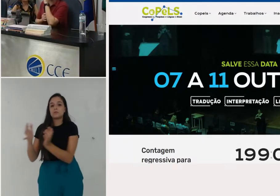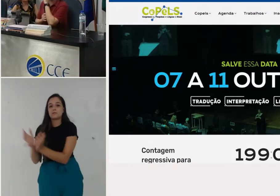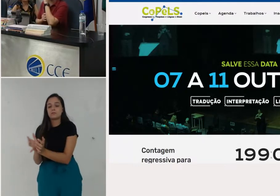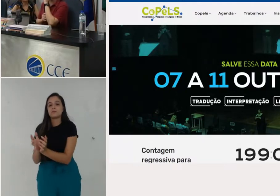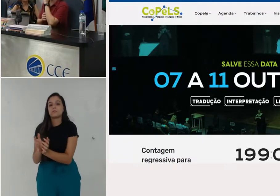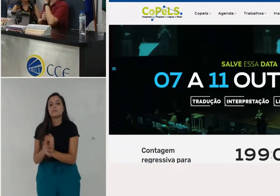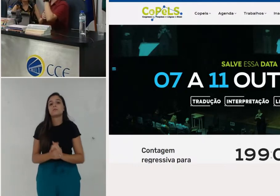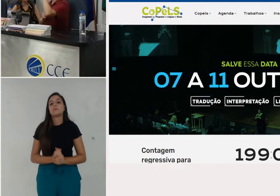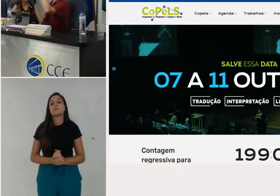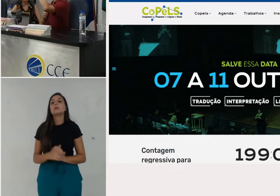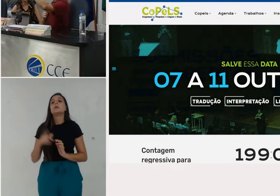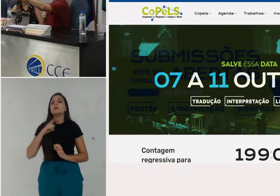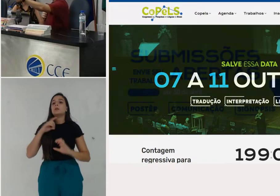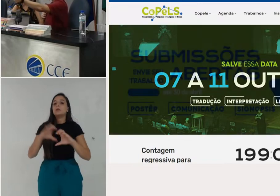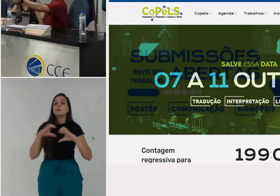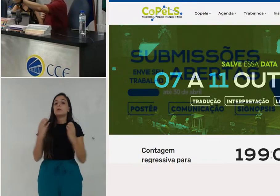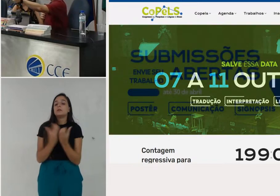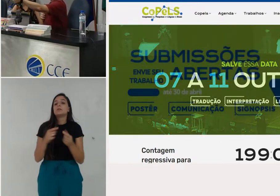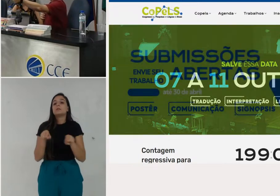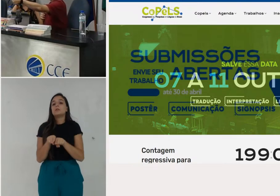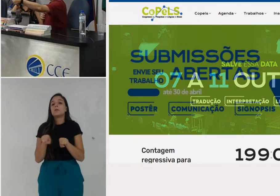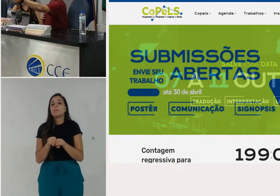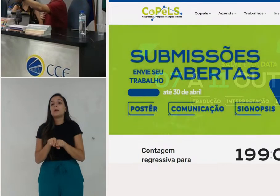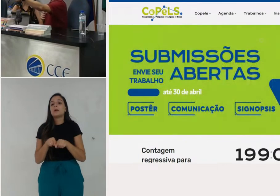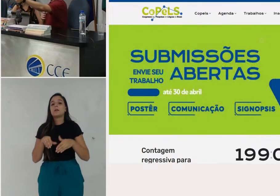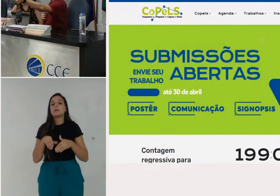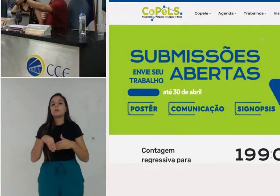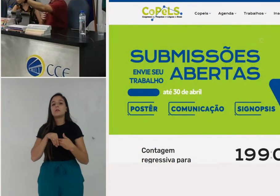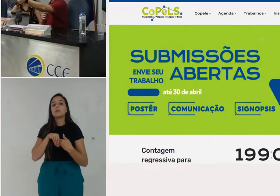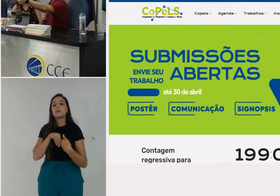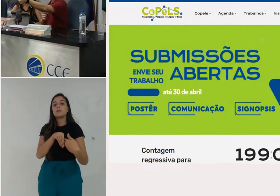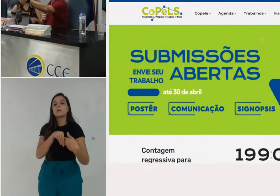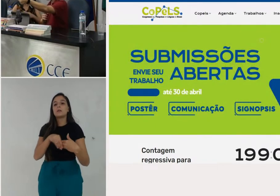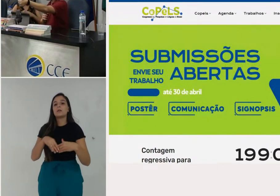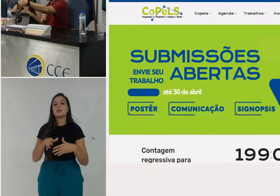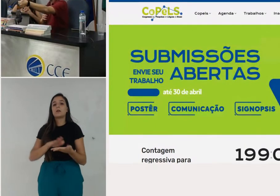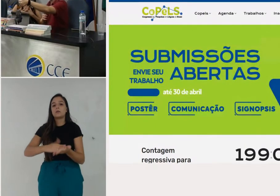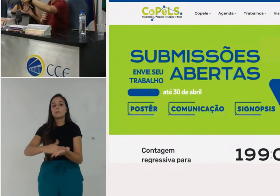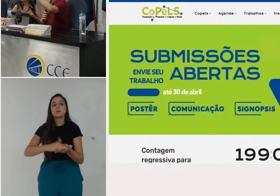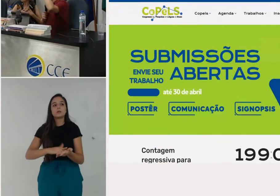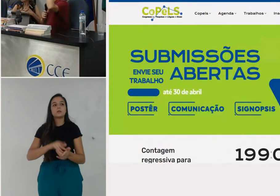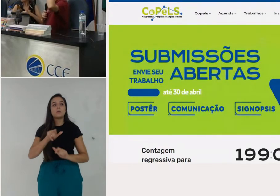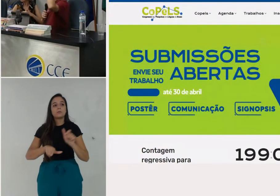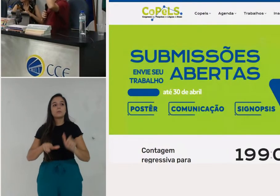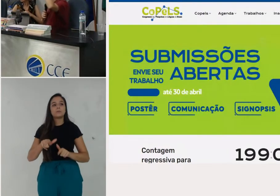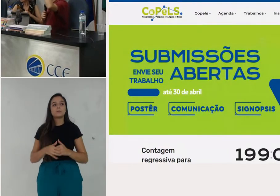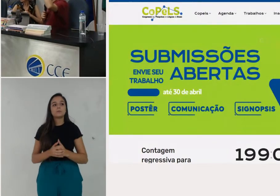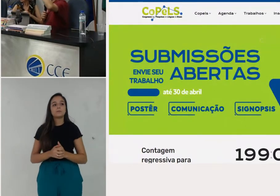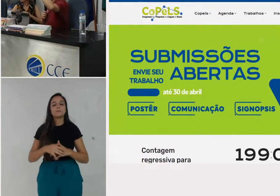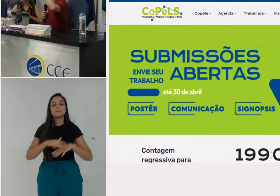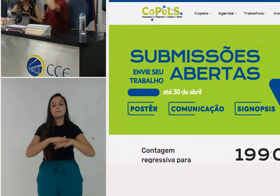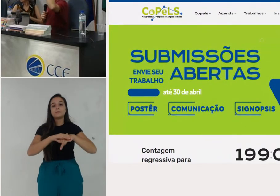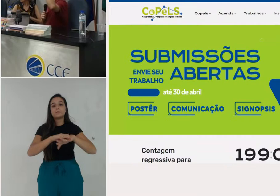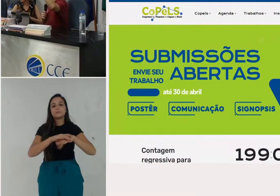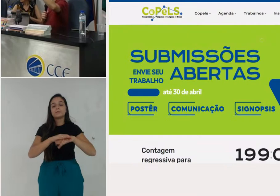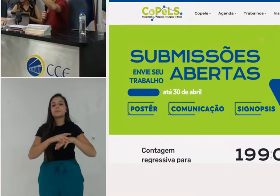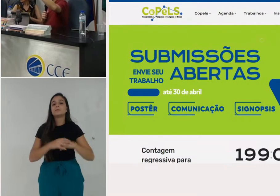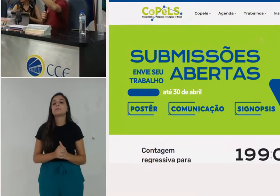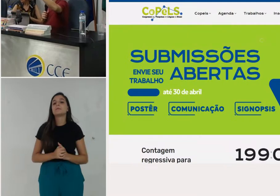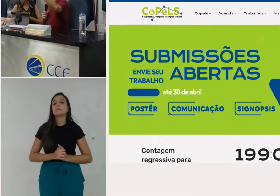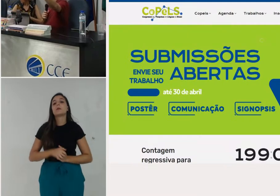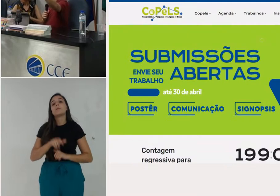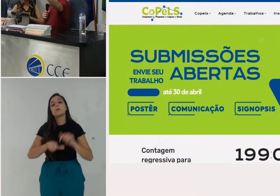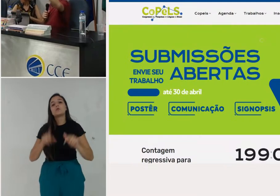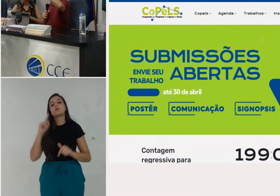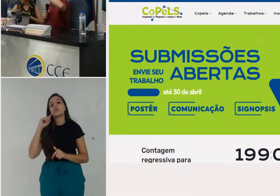congresso onde a gente vê também guia interpretação sendo feito para pessoas surdo-cegas que participam. Às vezes interpretação para outras línguas de